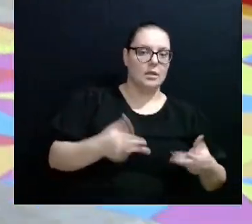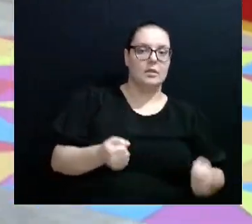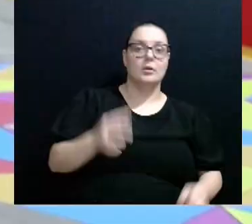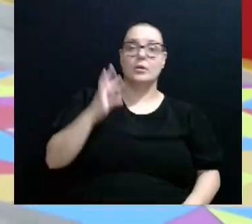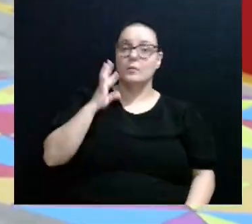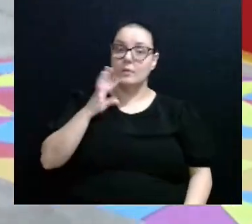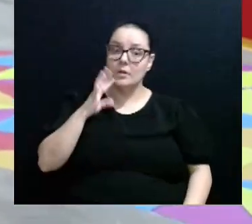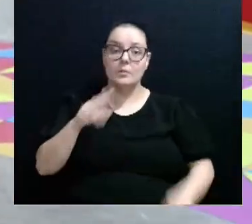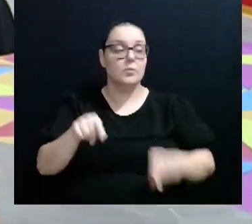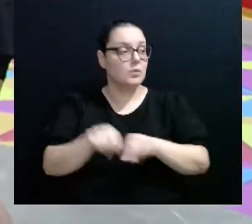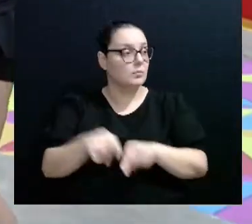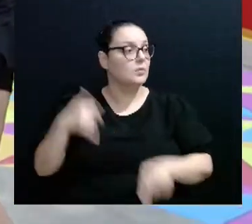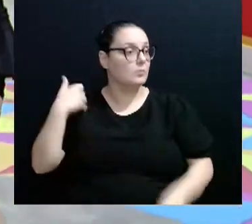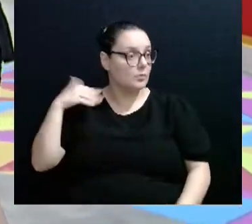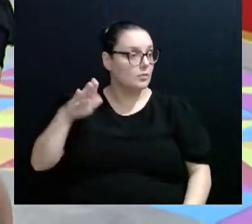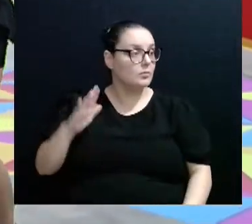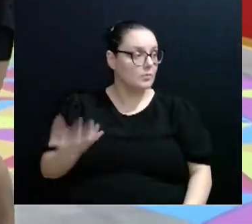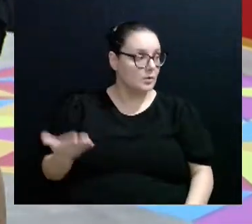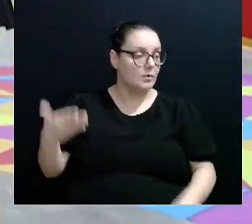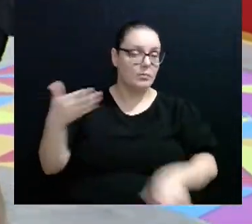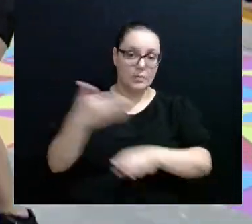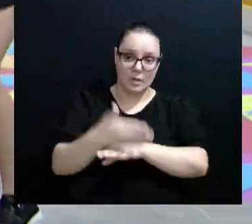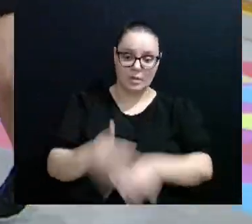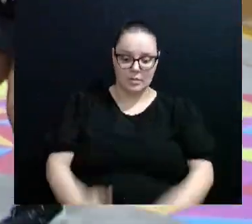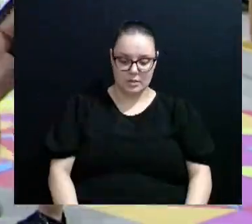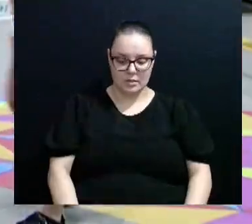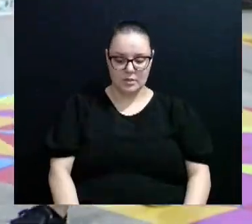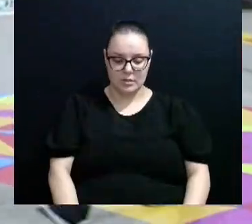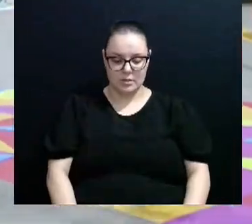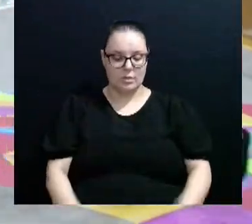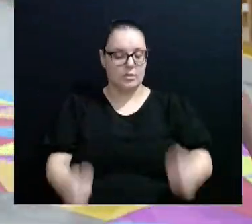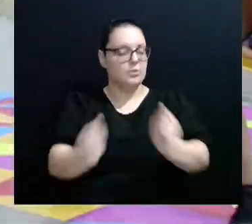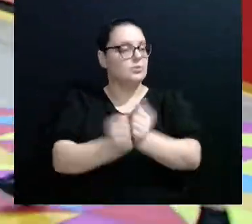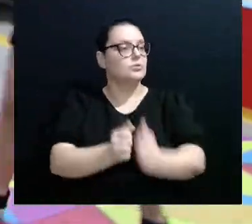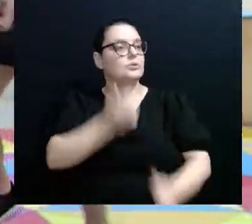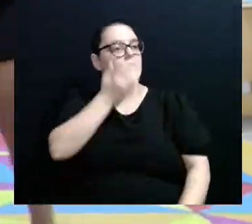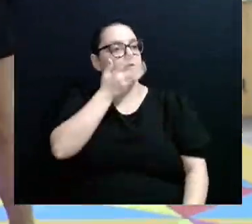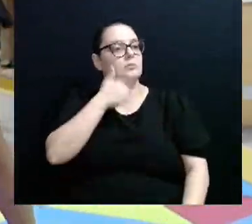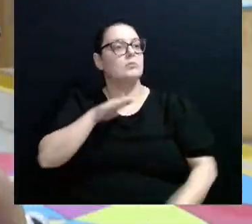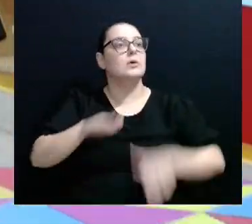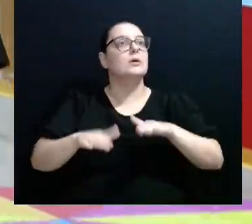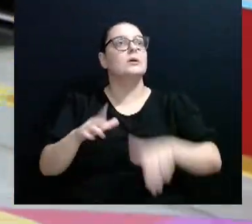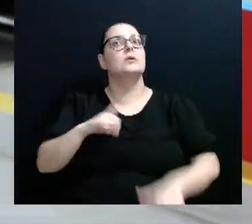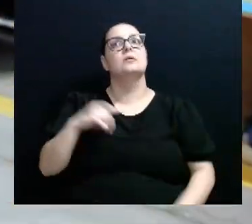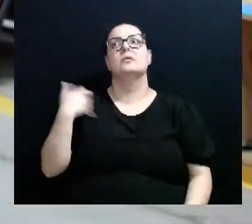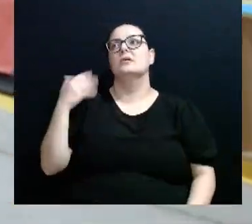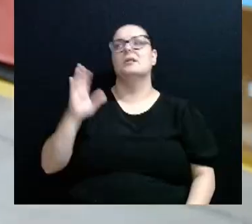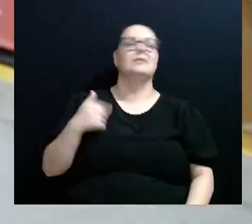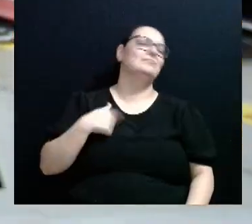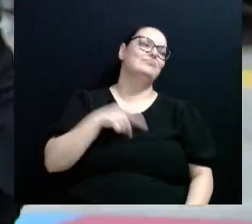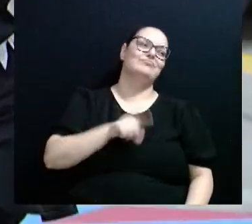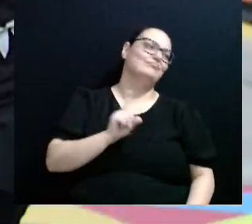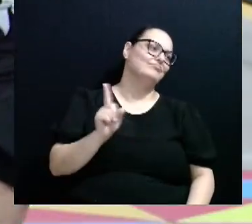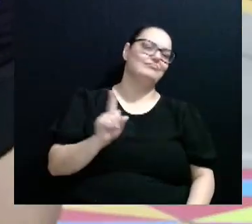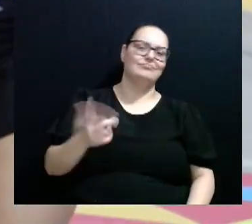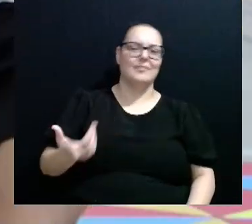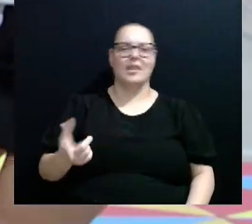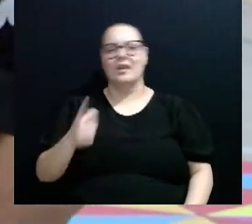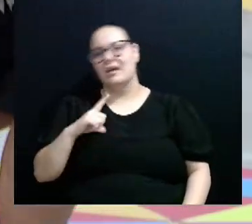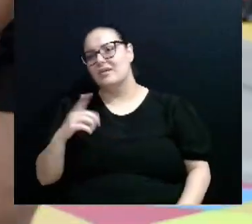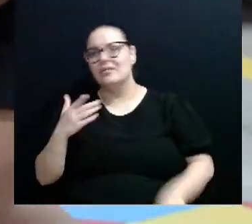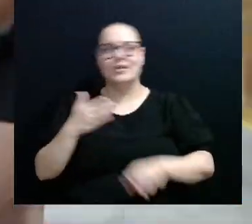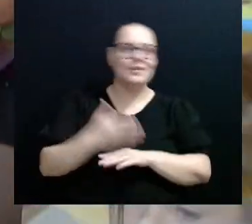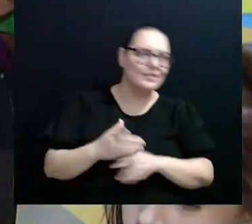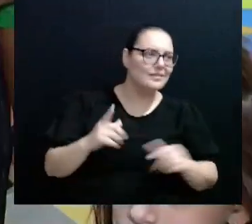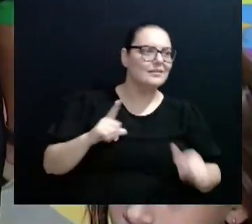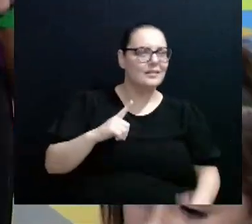os adultos participarem com as crianças. Mas às vezes tem um adulto que fala, eu não vou porque chegando lá eu tenho que participar. Mas eu vi que